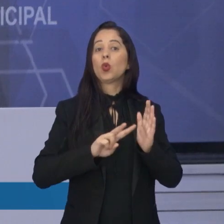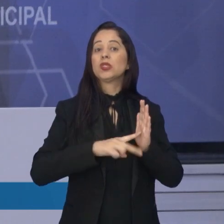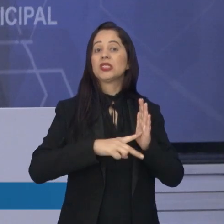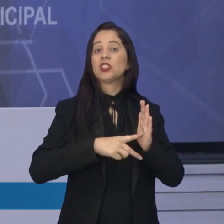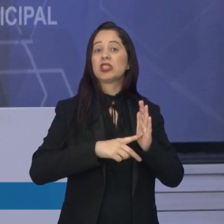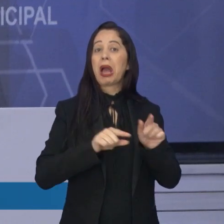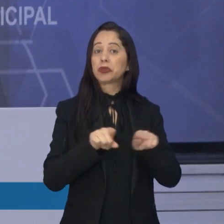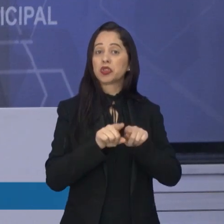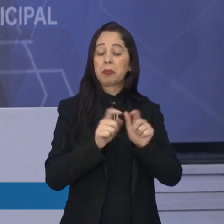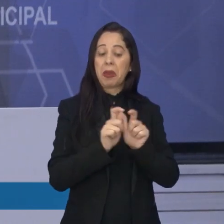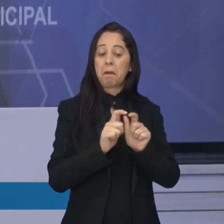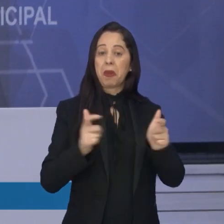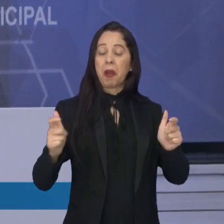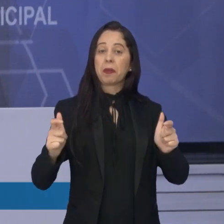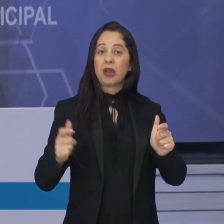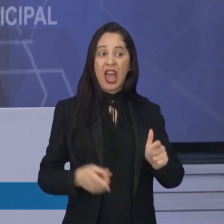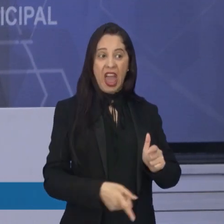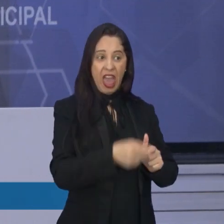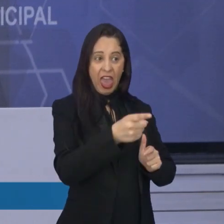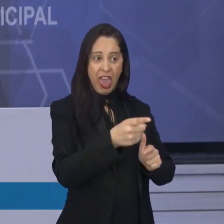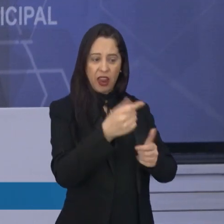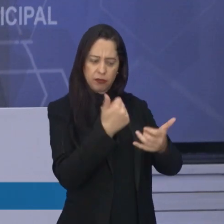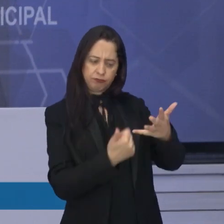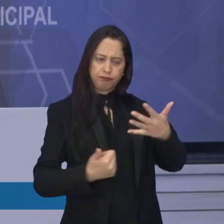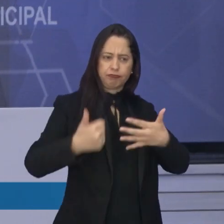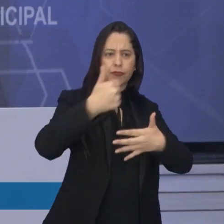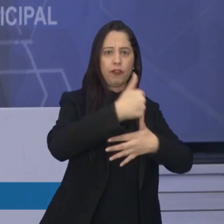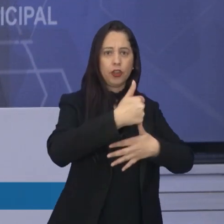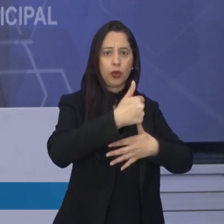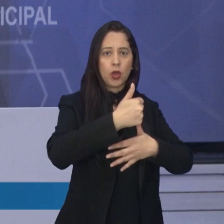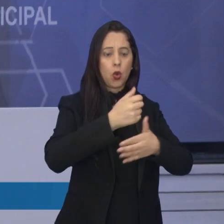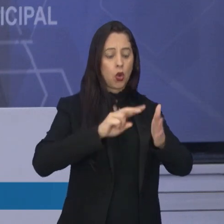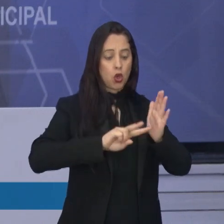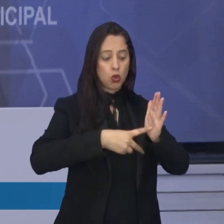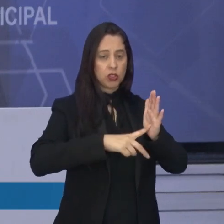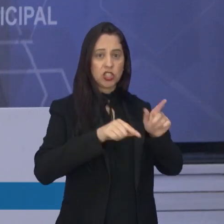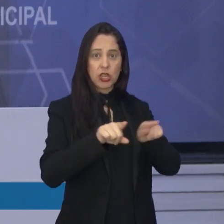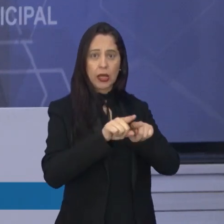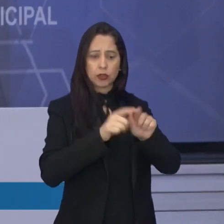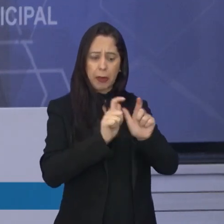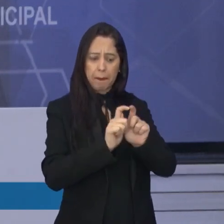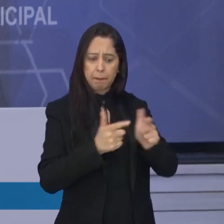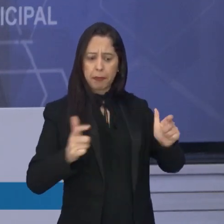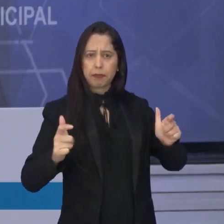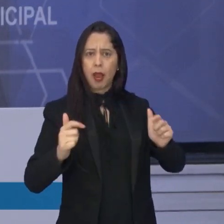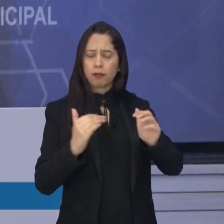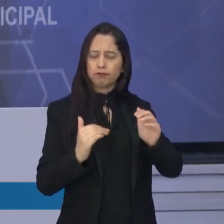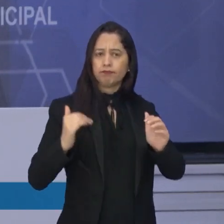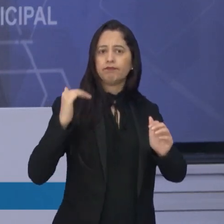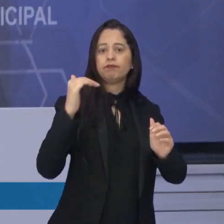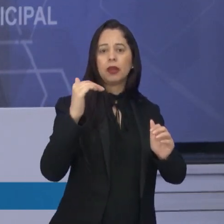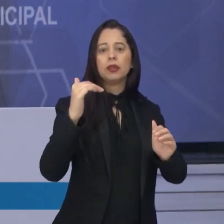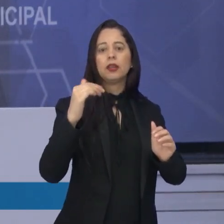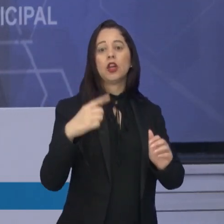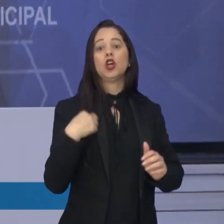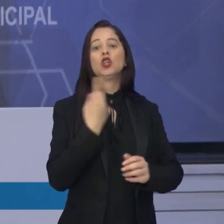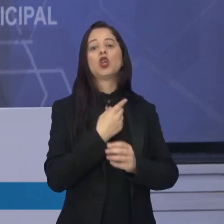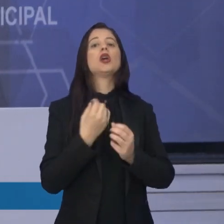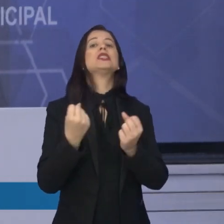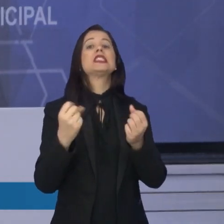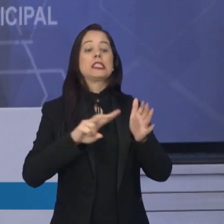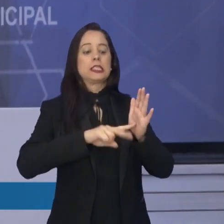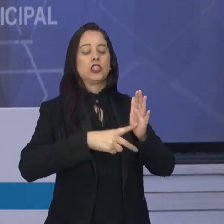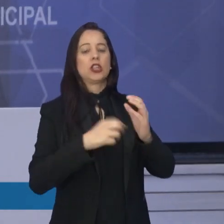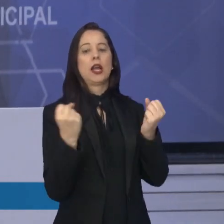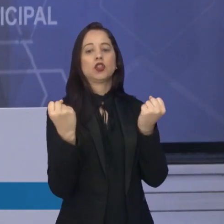CINCT. E o nosso crescimento como entidade nacional, que defende